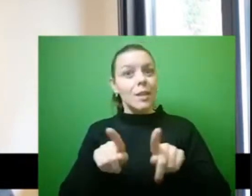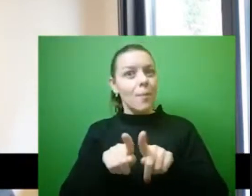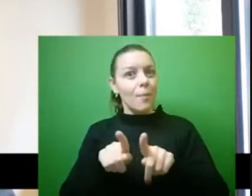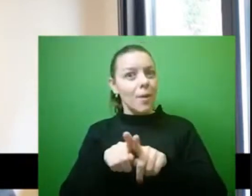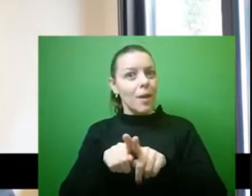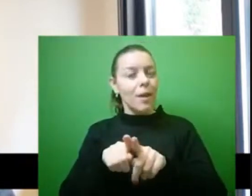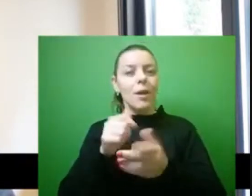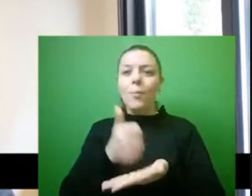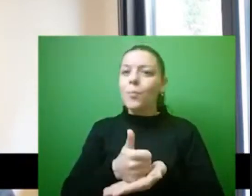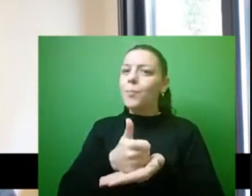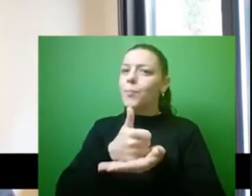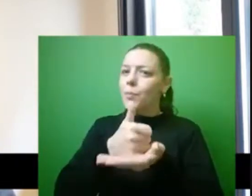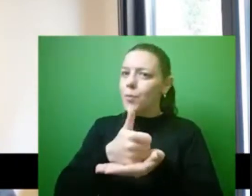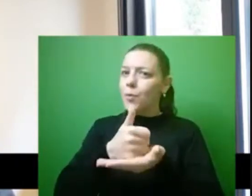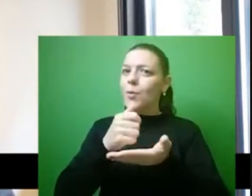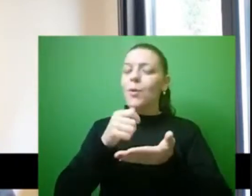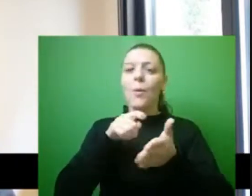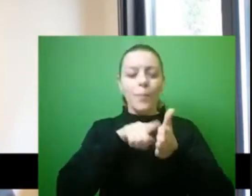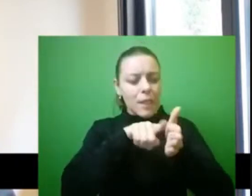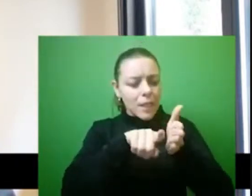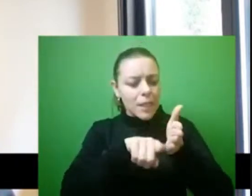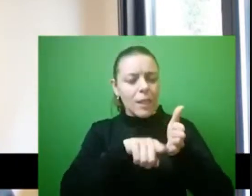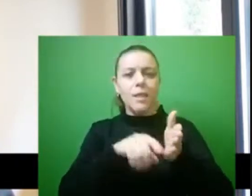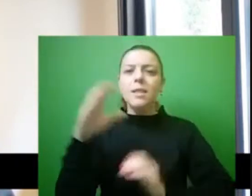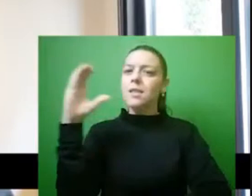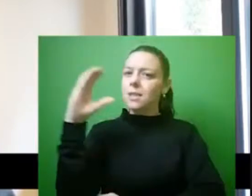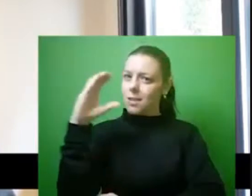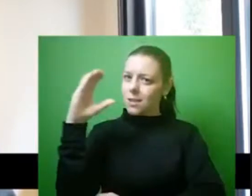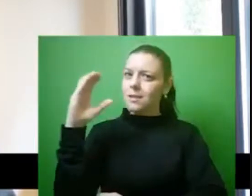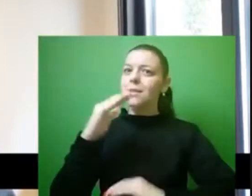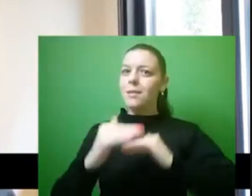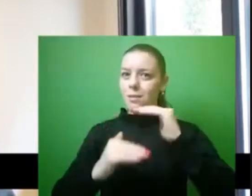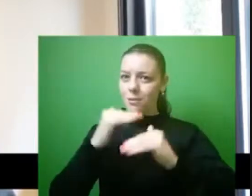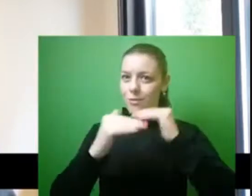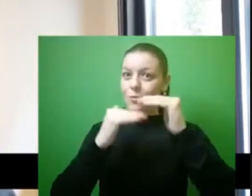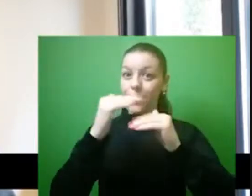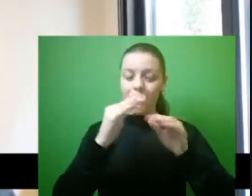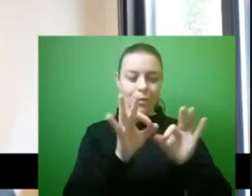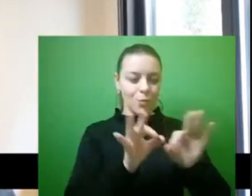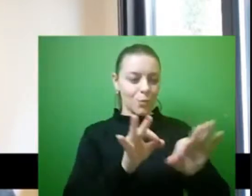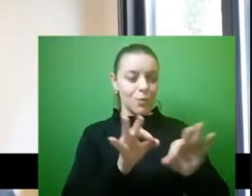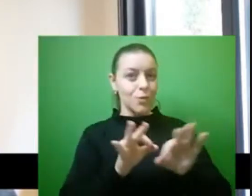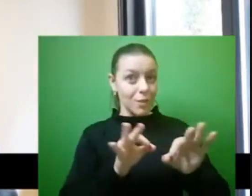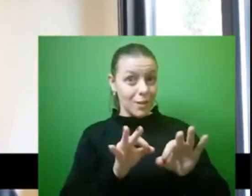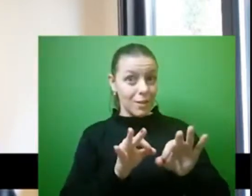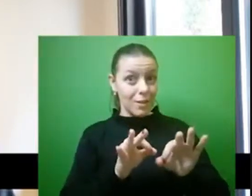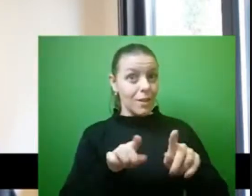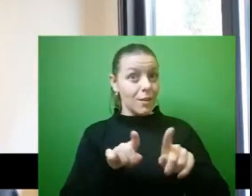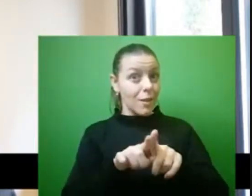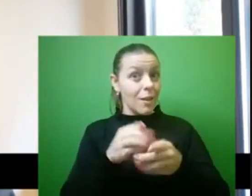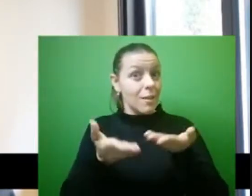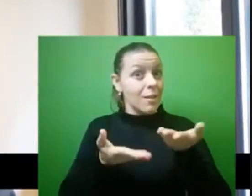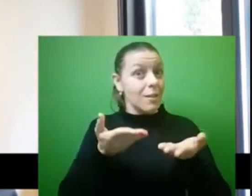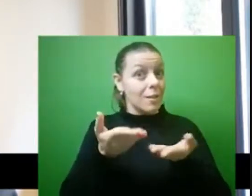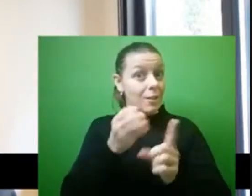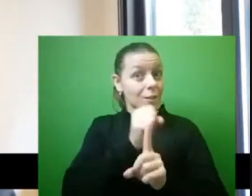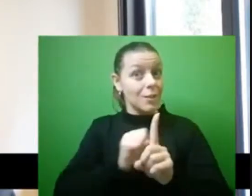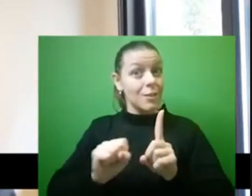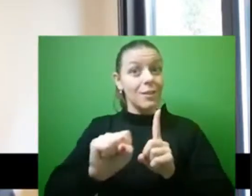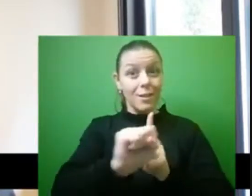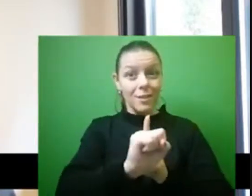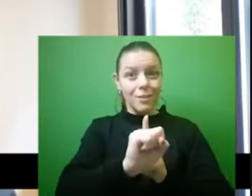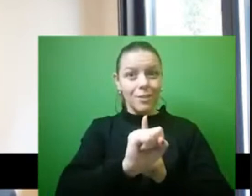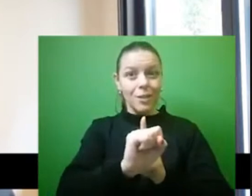e inclusivo, como sempre fizemos. Continuaremos apoiando a pesquisa, a ciência,